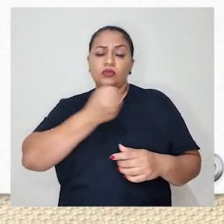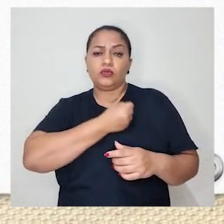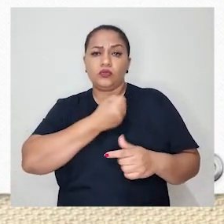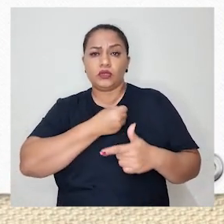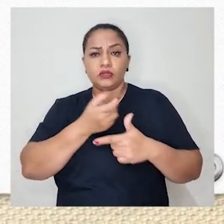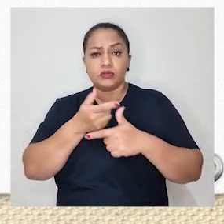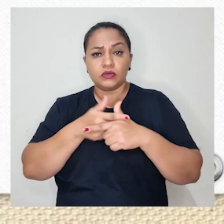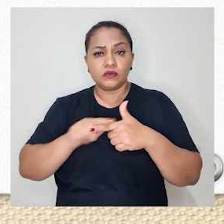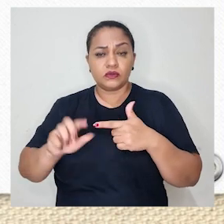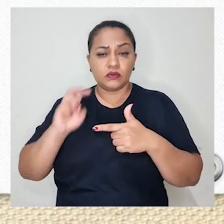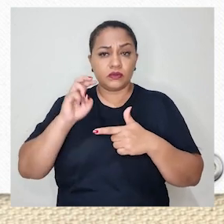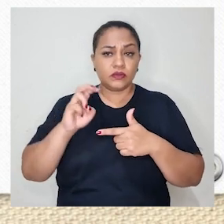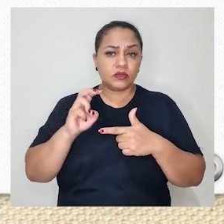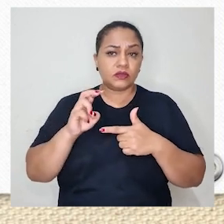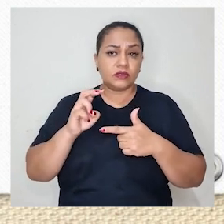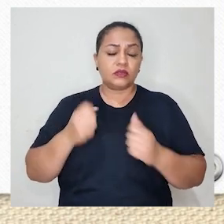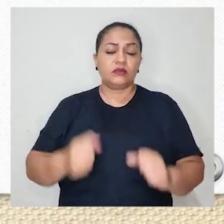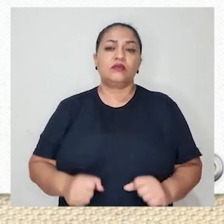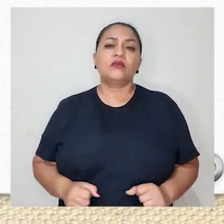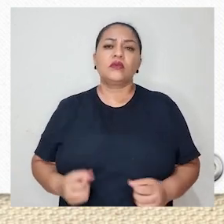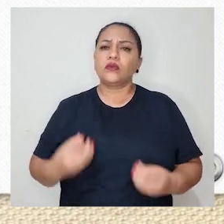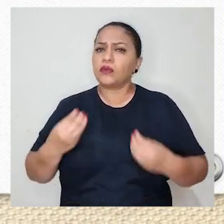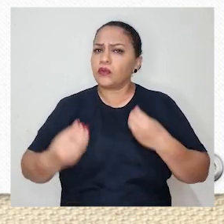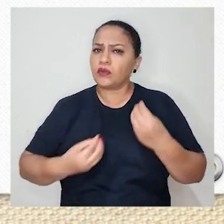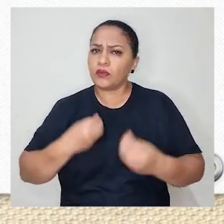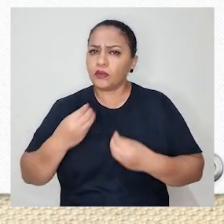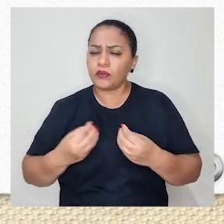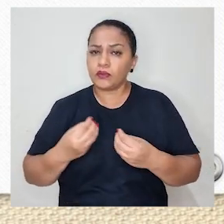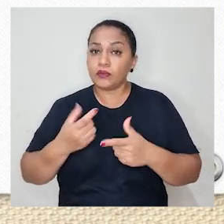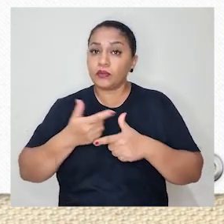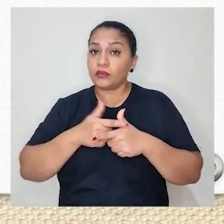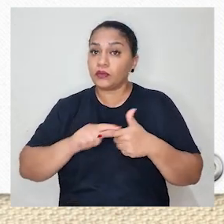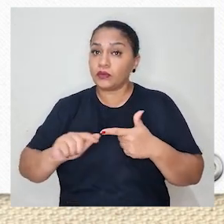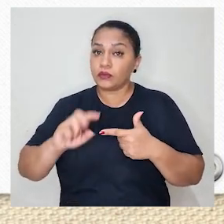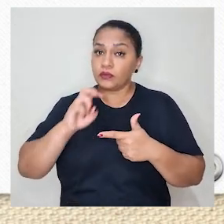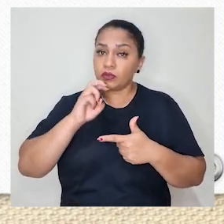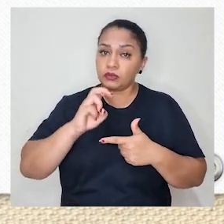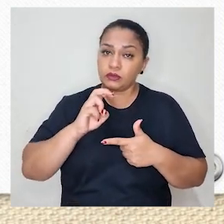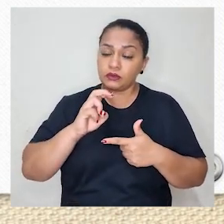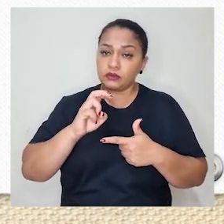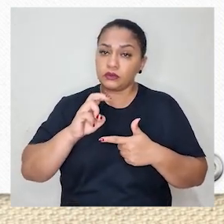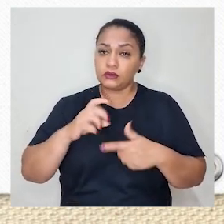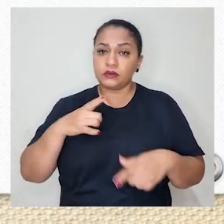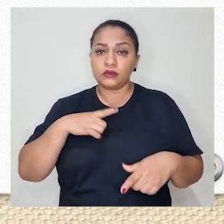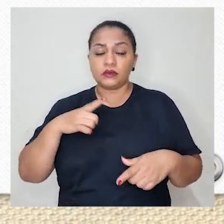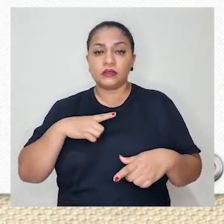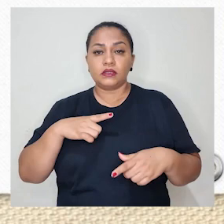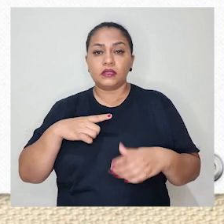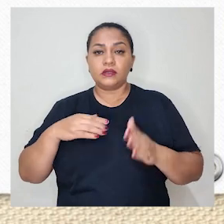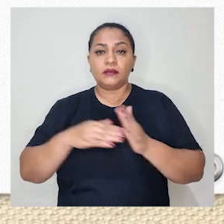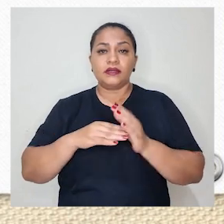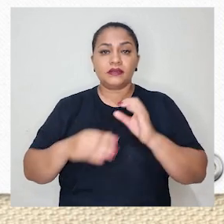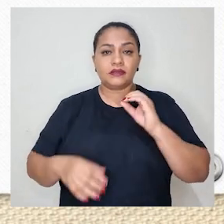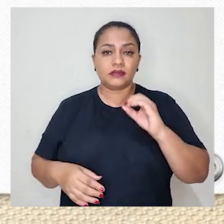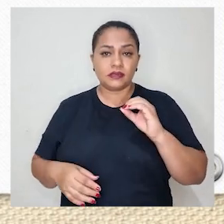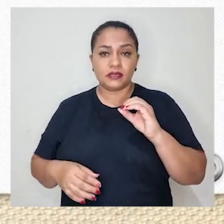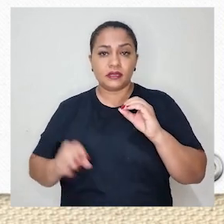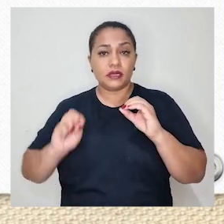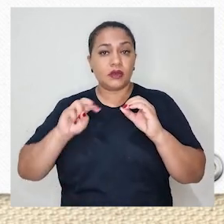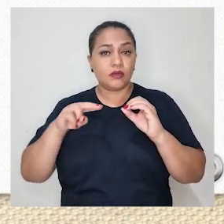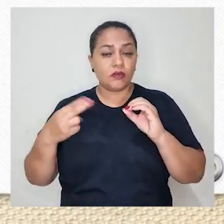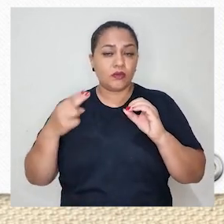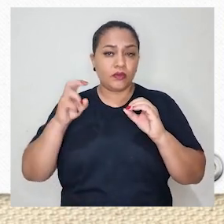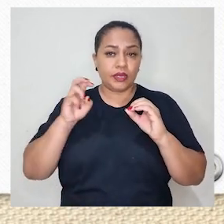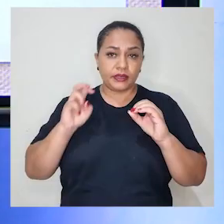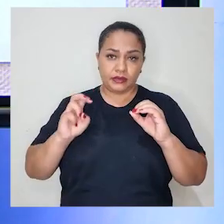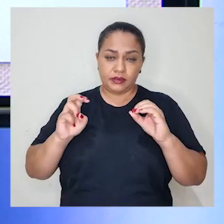5? Critério de divisibilidade por 5. Para que um número seja divisível por 5, ele tem que terminar em 0 ou em